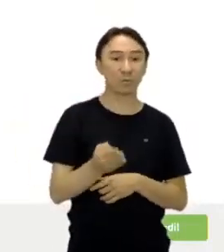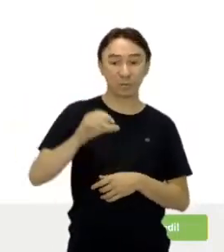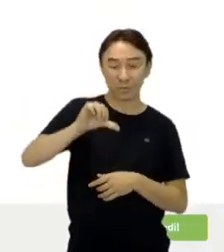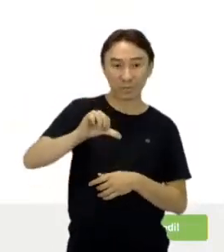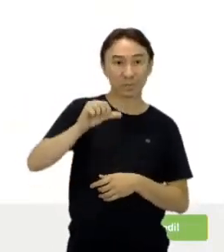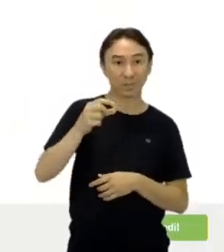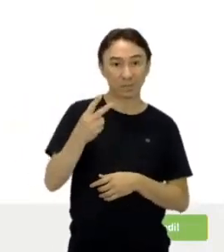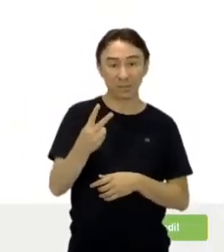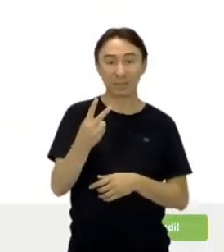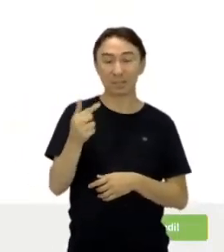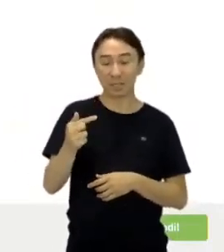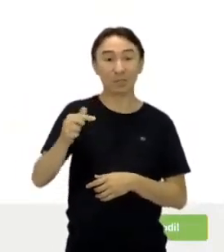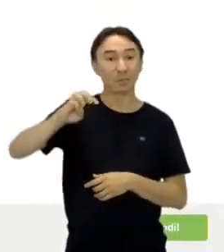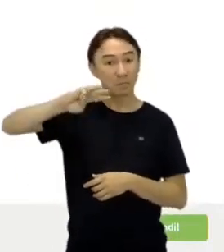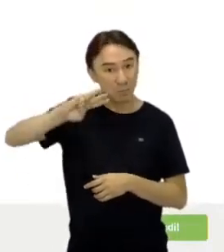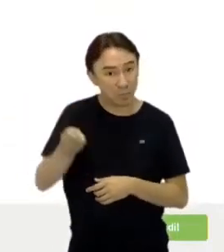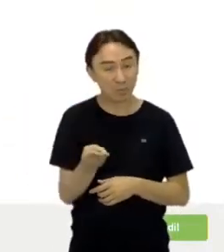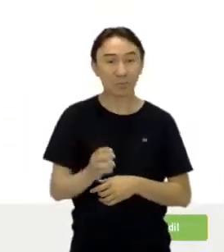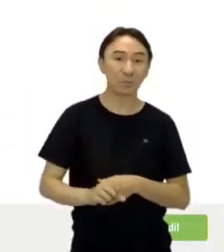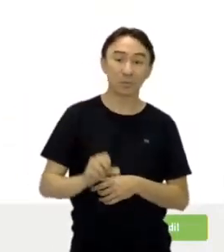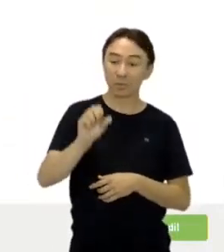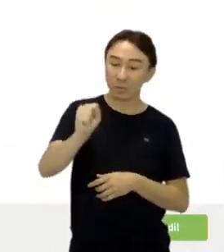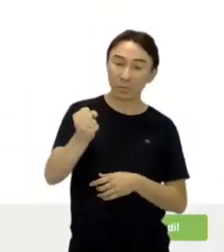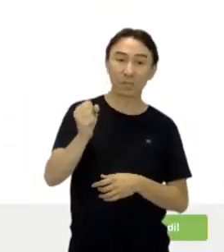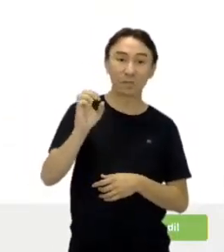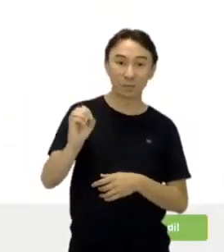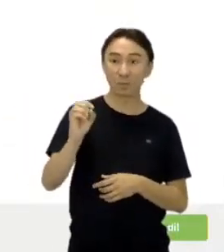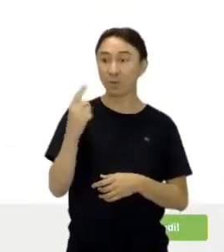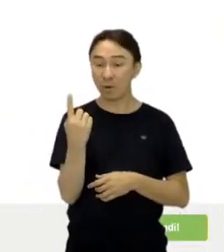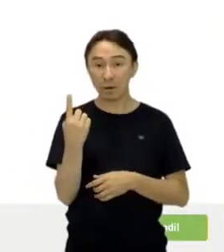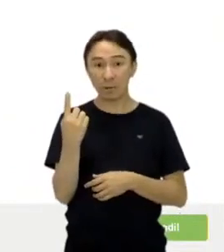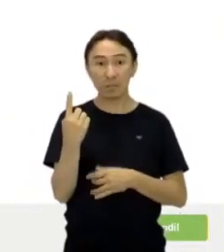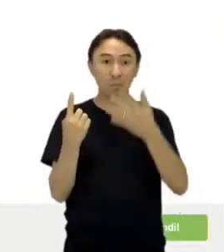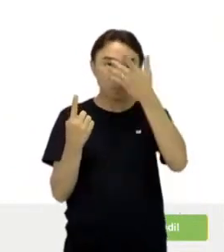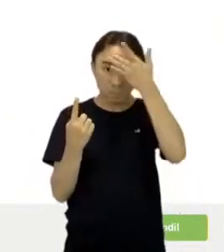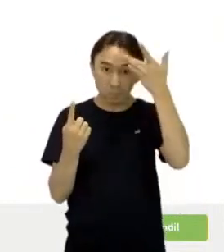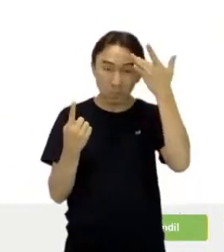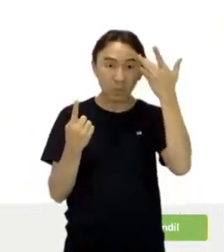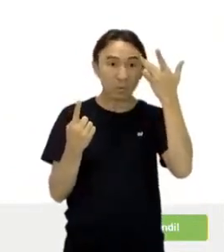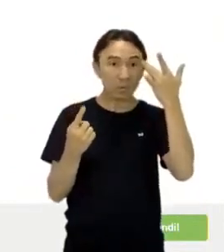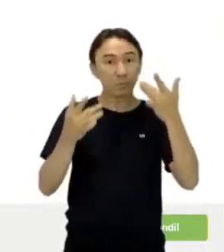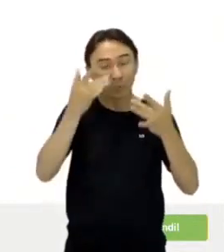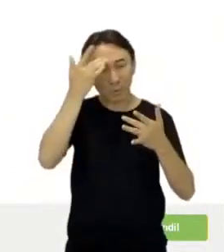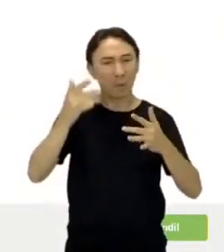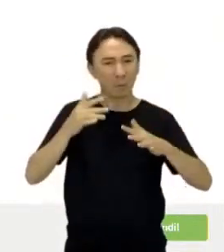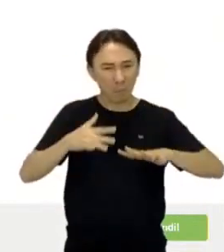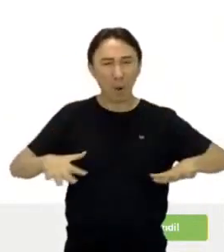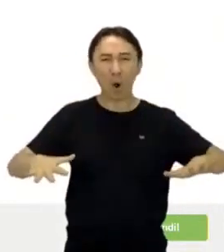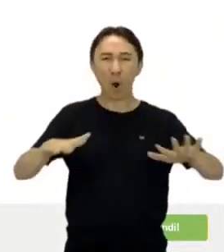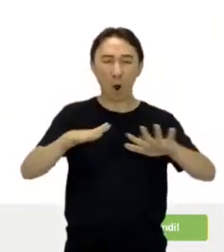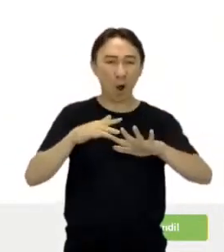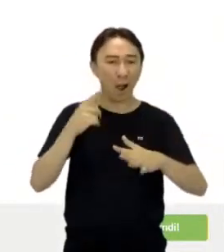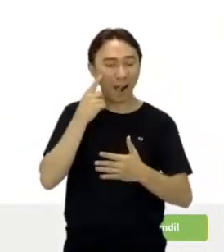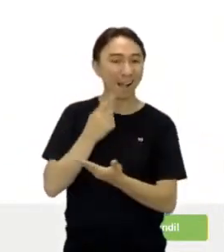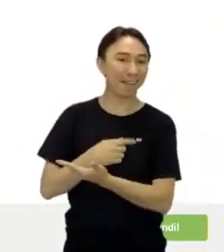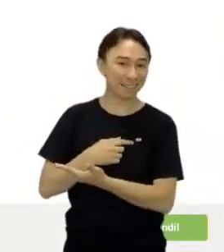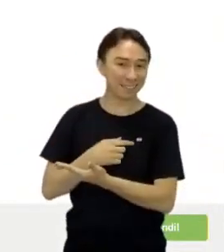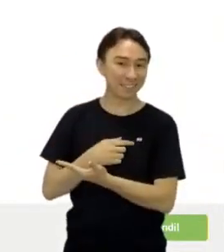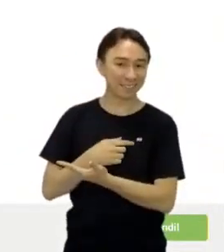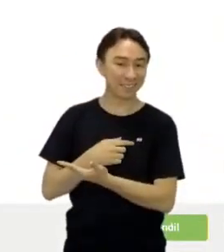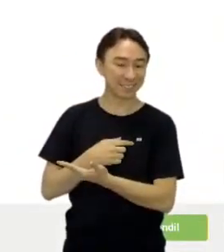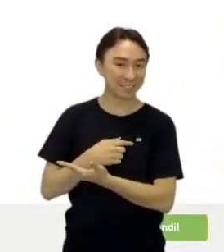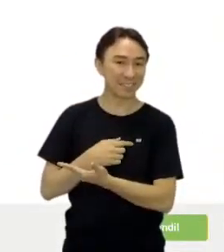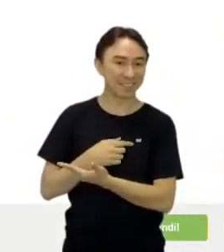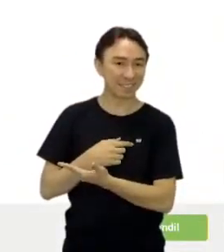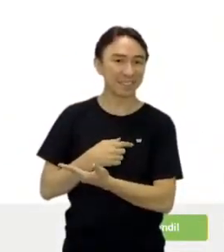7.927.801.000 pessoas, né, aqui no planeta. Então tá lá, vocês estão observando lá, no nascimento hoje, também está